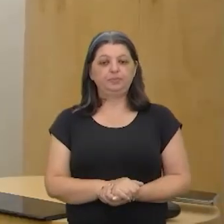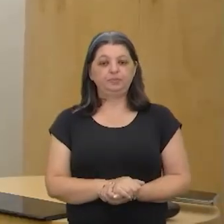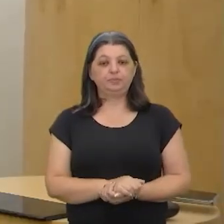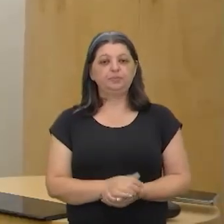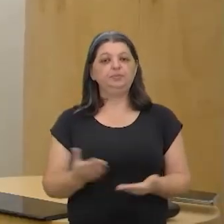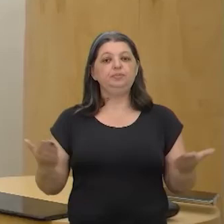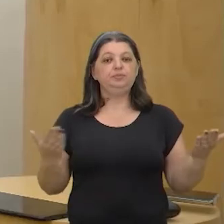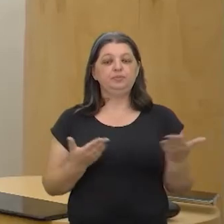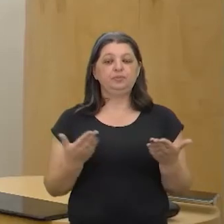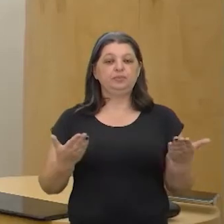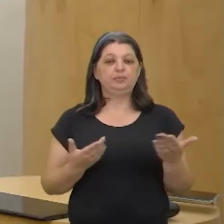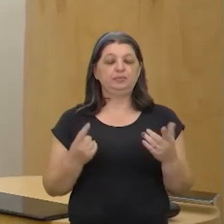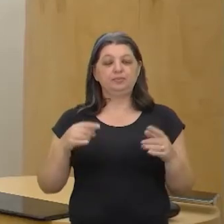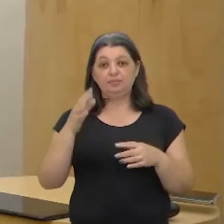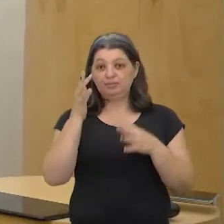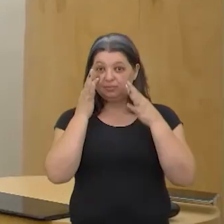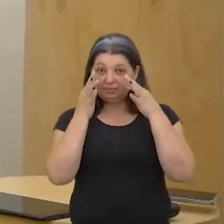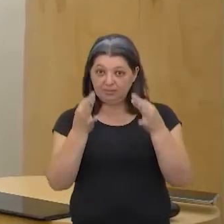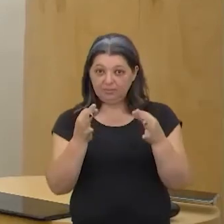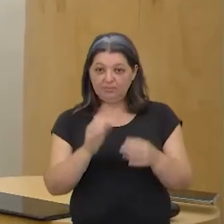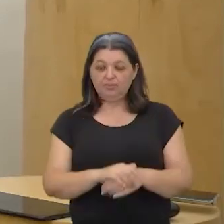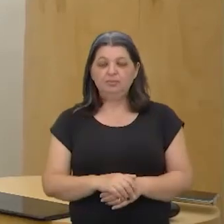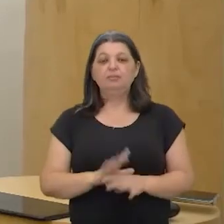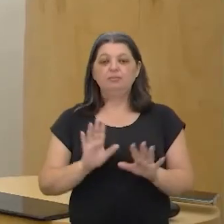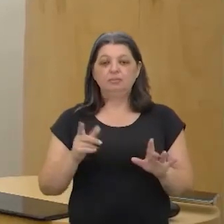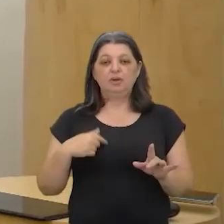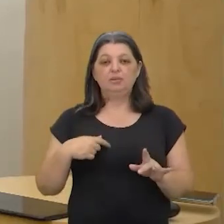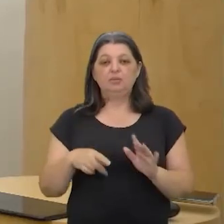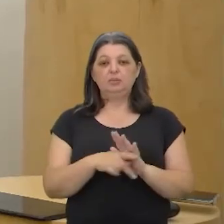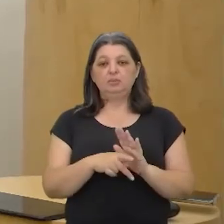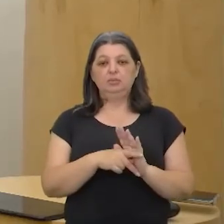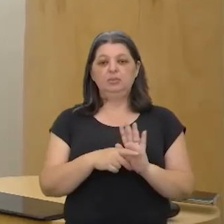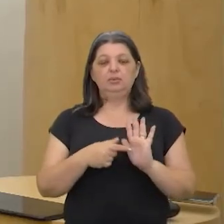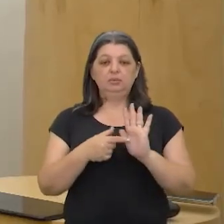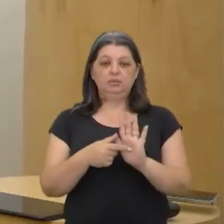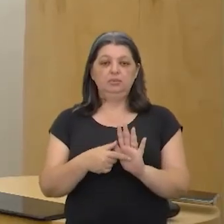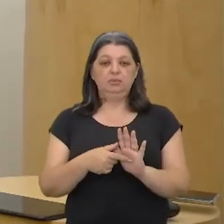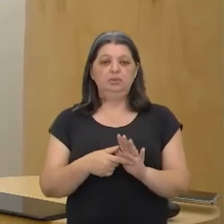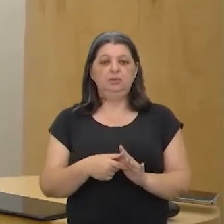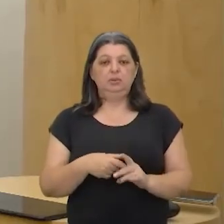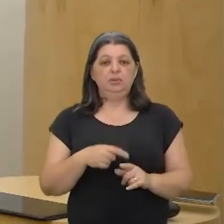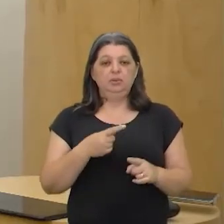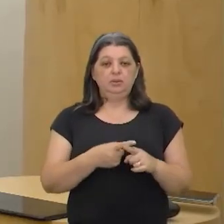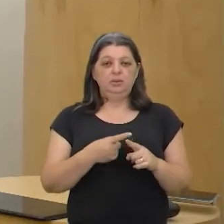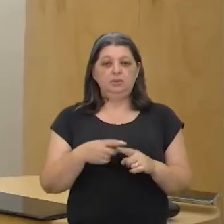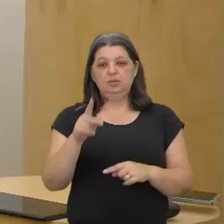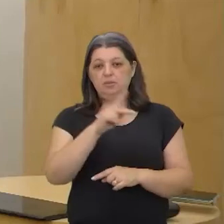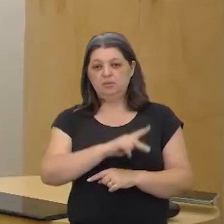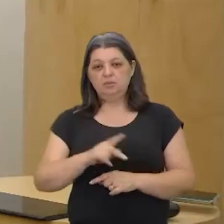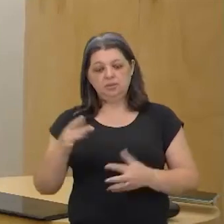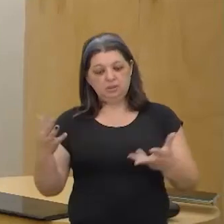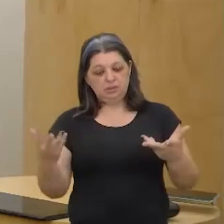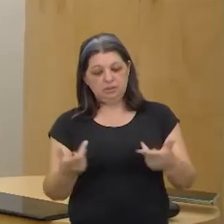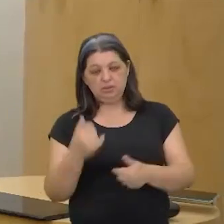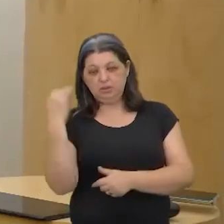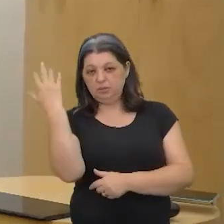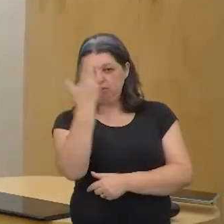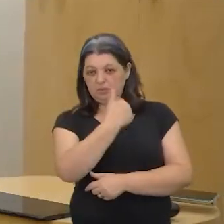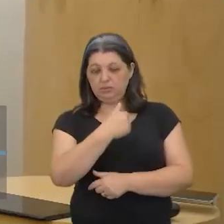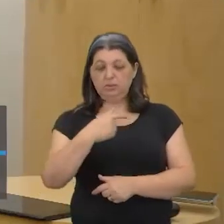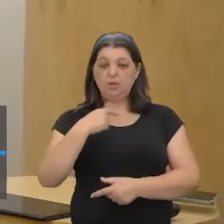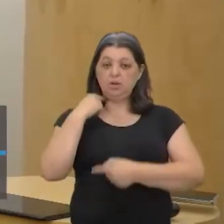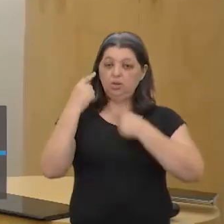eu tô aqui, né, prestando atenção, mas é sempre um prazer estar com vocês aqui. Não esqueçam que seus professores são lindos e maravilhosos, estão aí para tirar suas